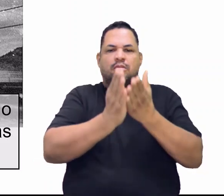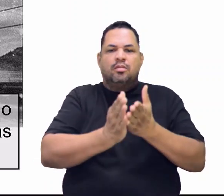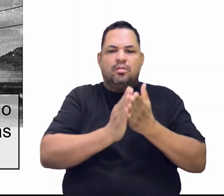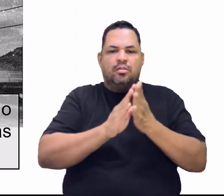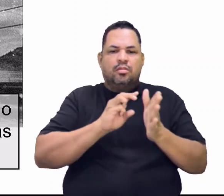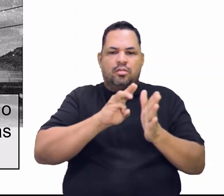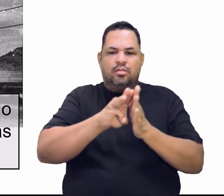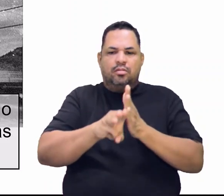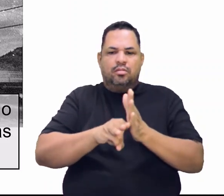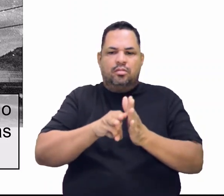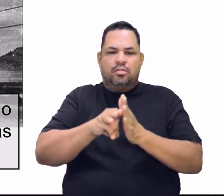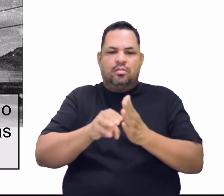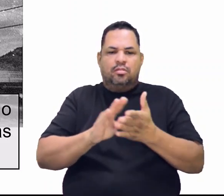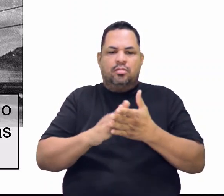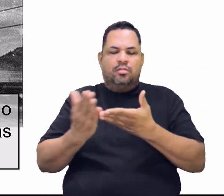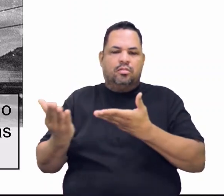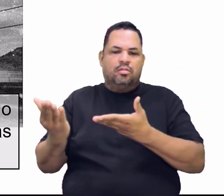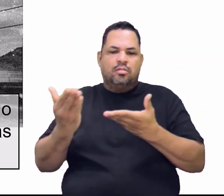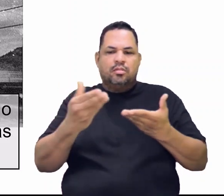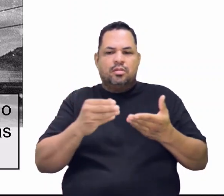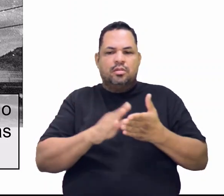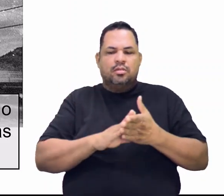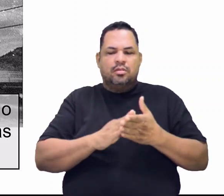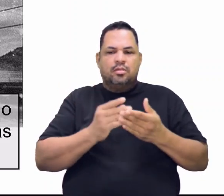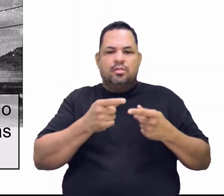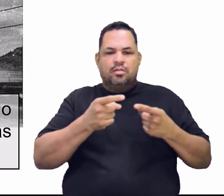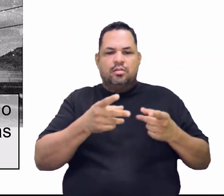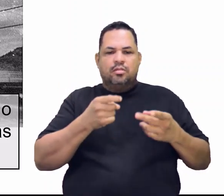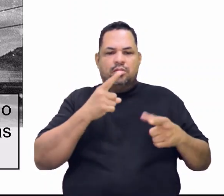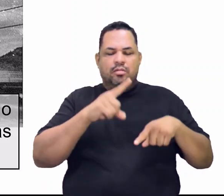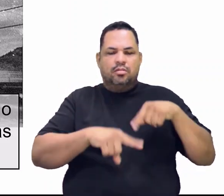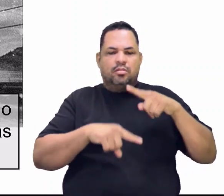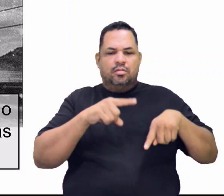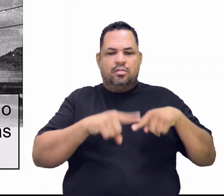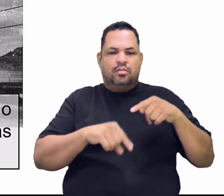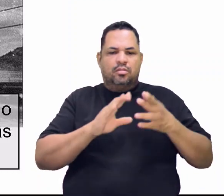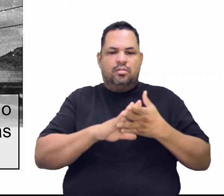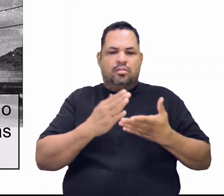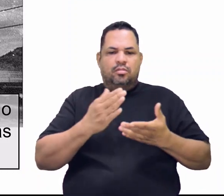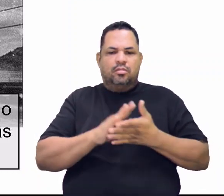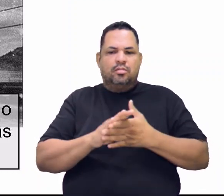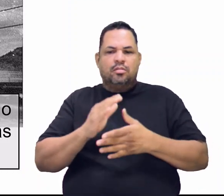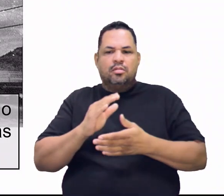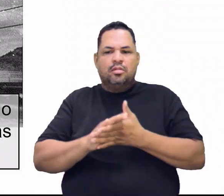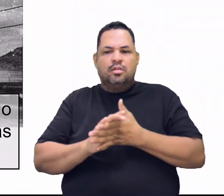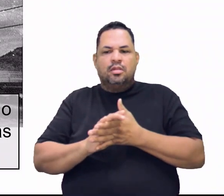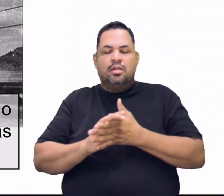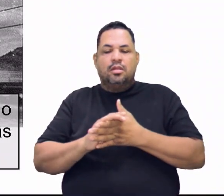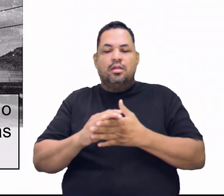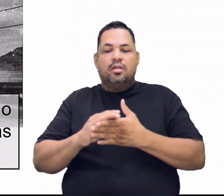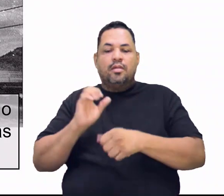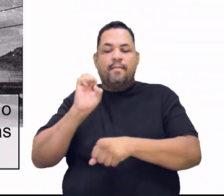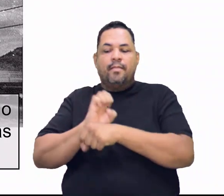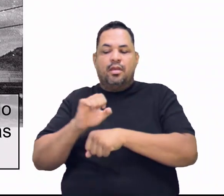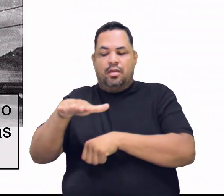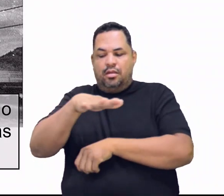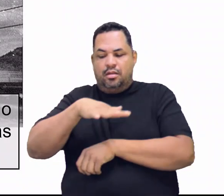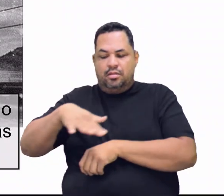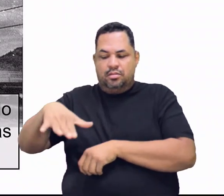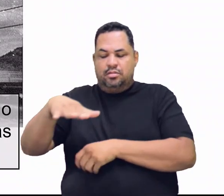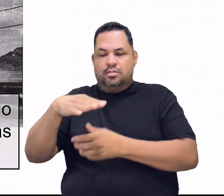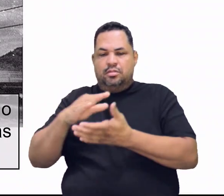navegação pelo Rio Madeira, trazendo suas mercadorias para vender lá no porto de Serpa, que fica